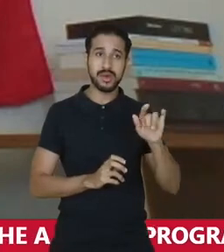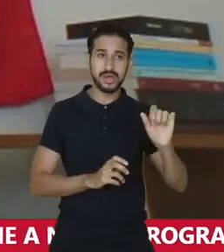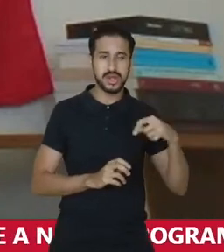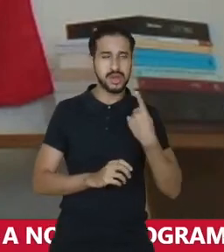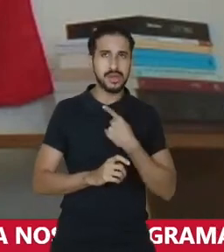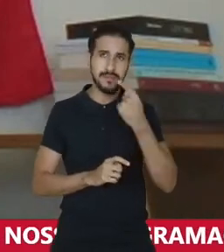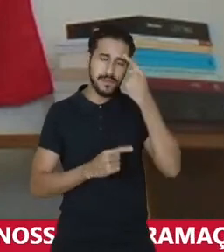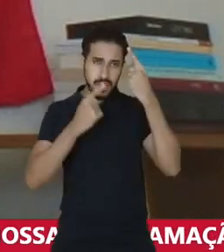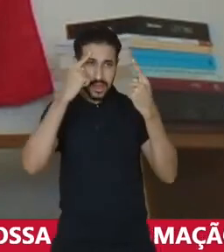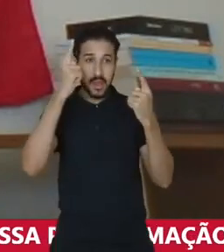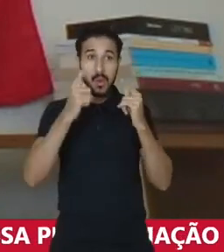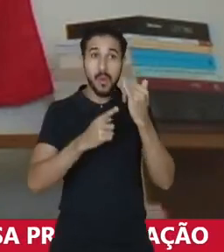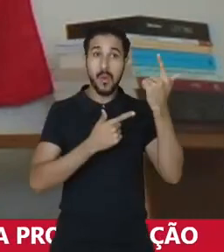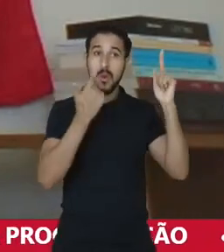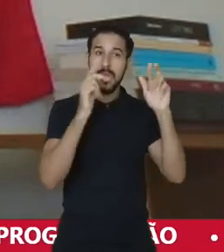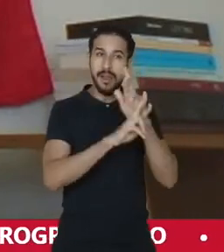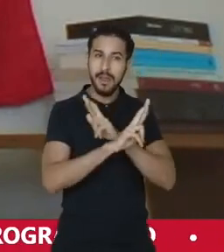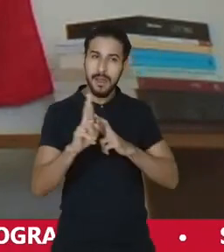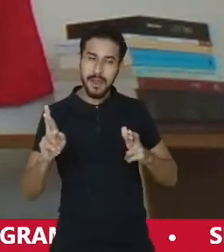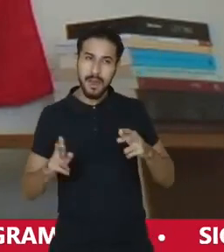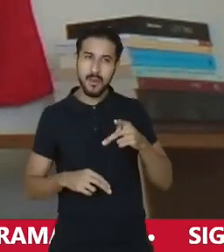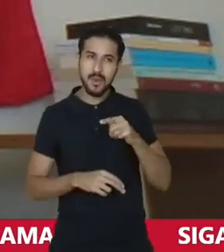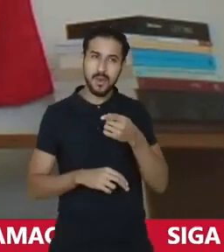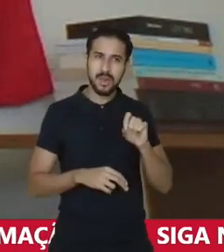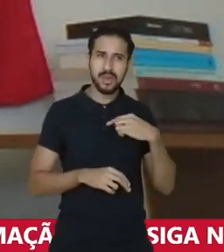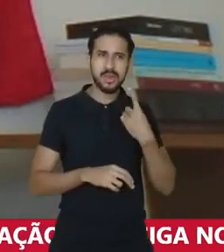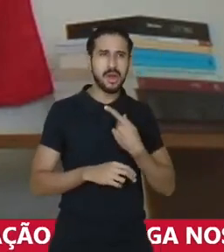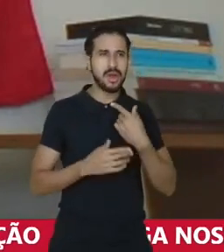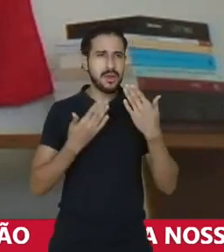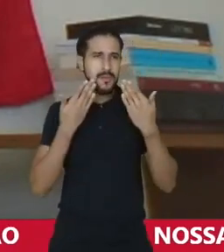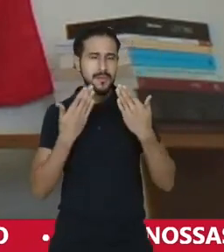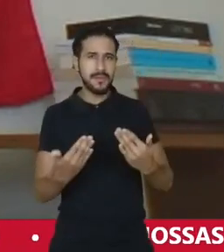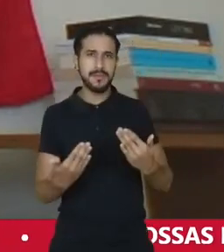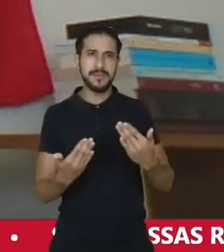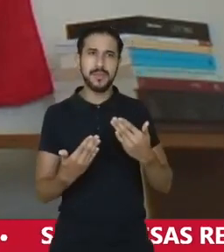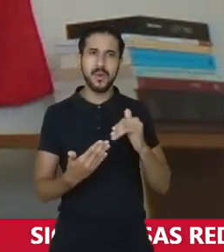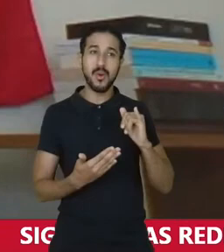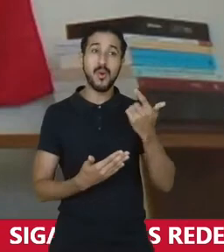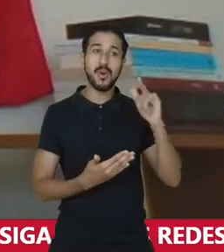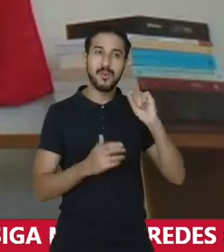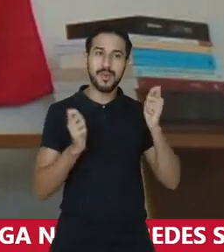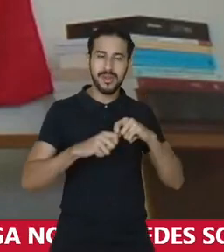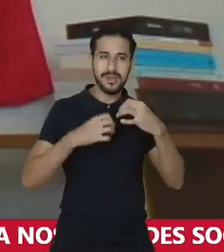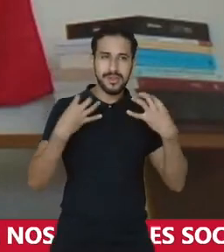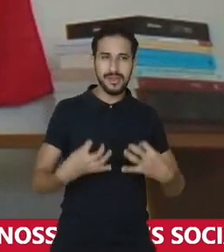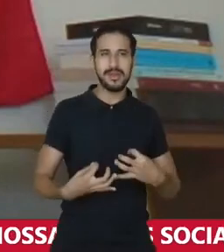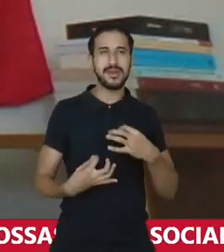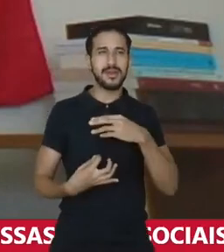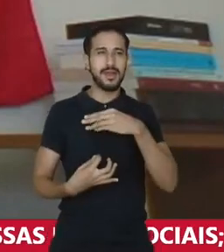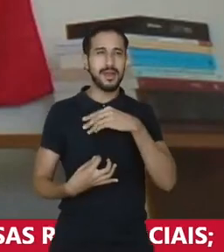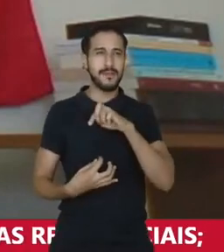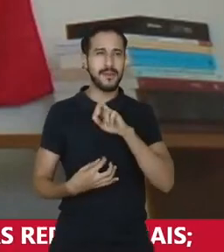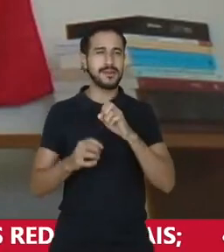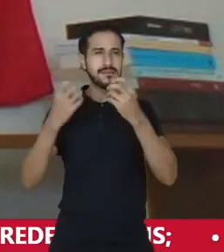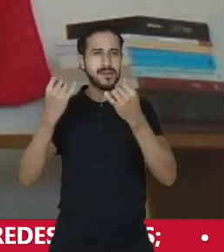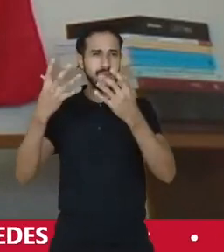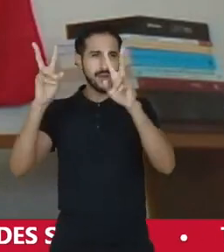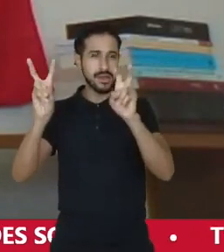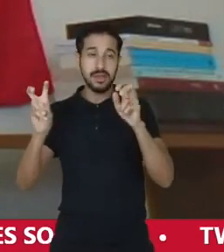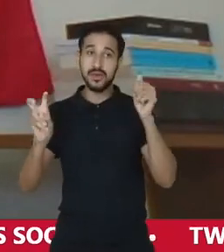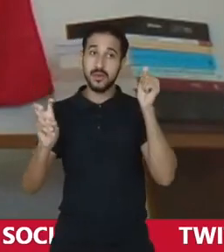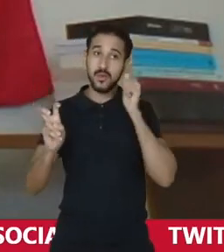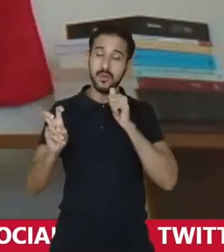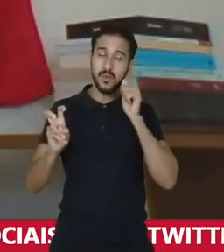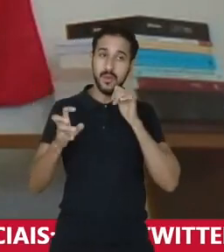pensa outras relações com a produção e onde nós estamos apresentando uma alternativa concreta. A Amêndoa falou sobre isso, o fato de que as